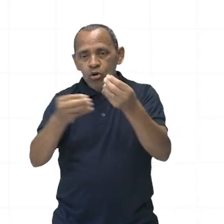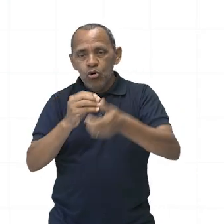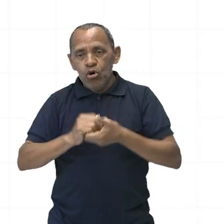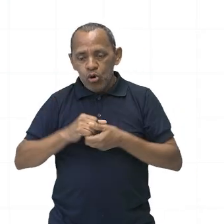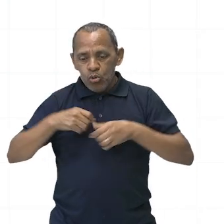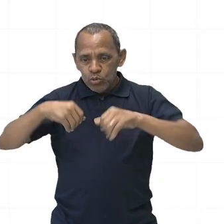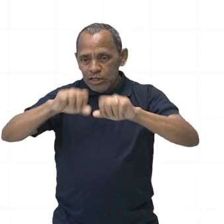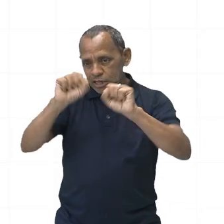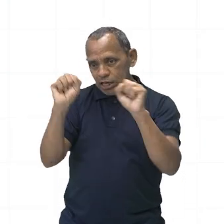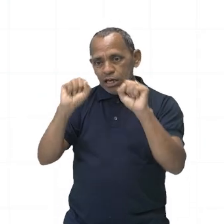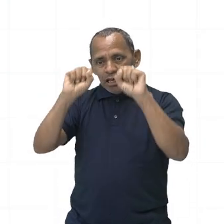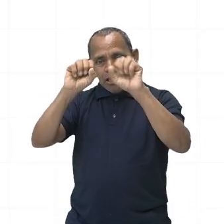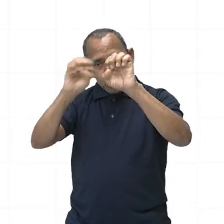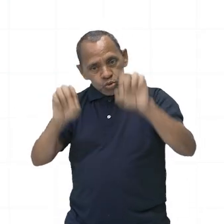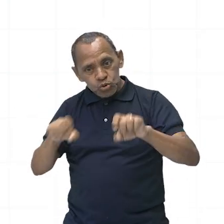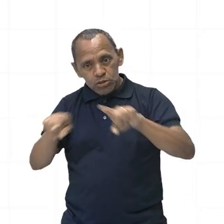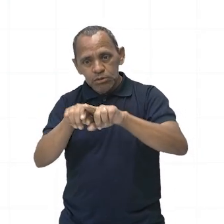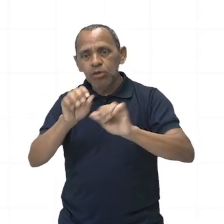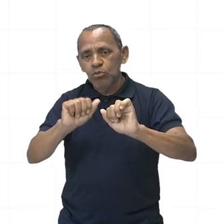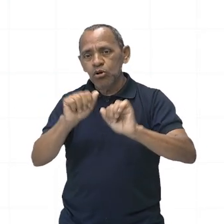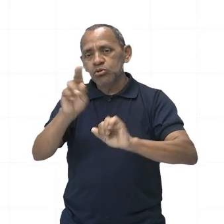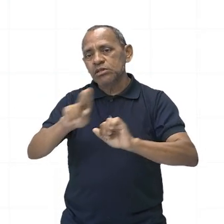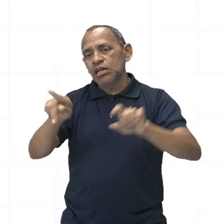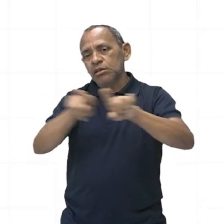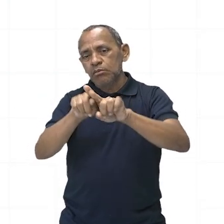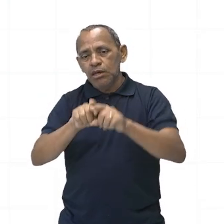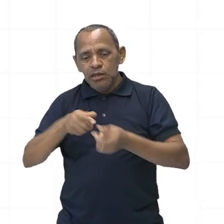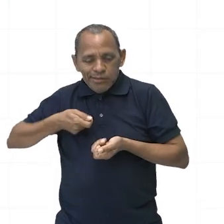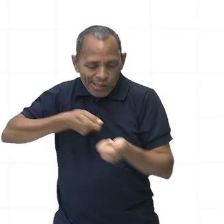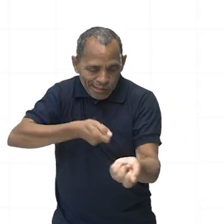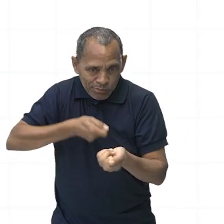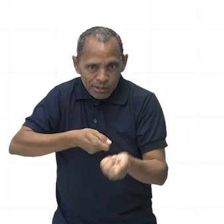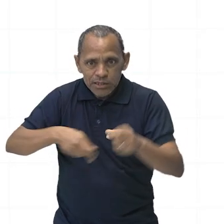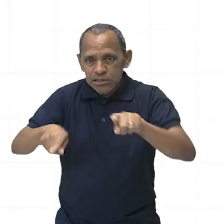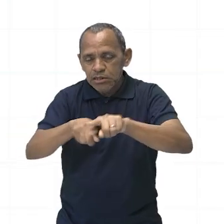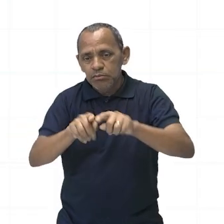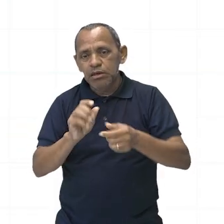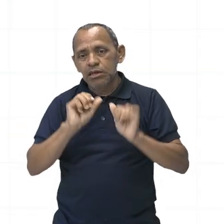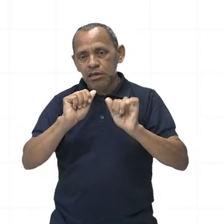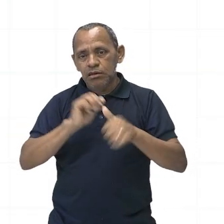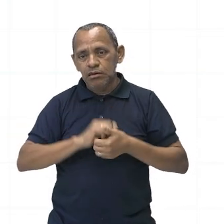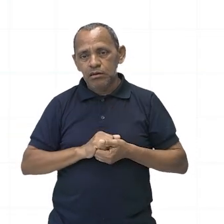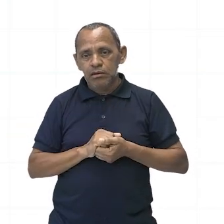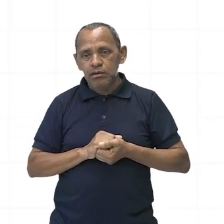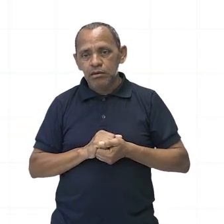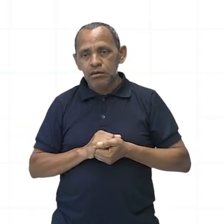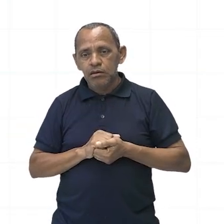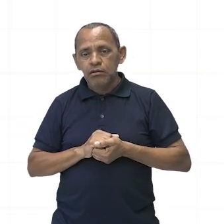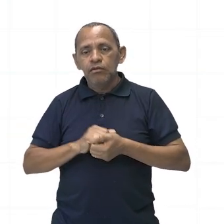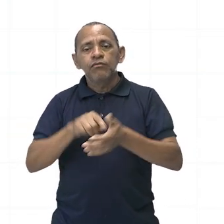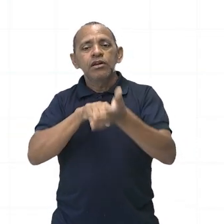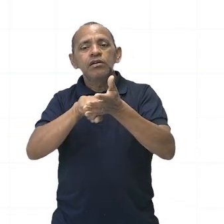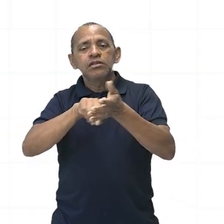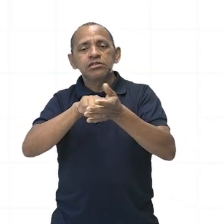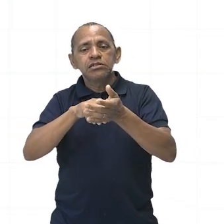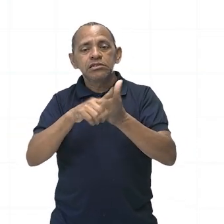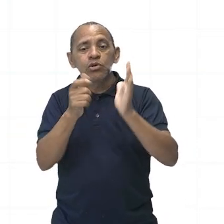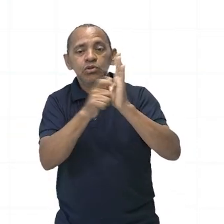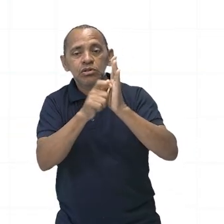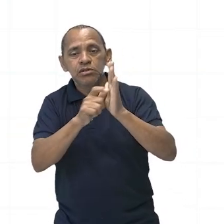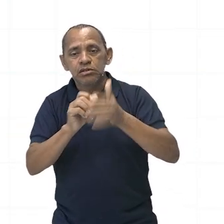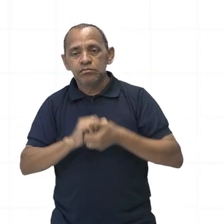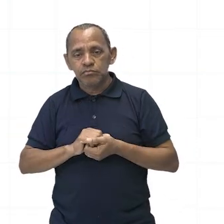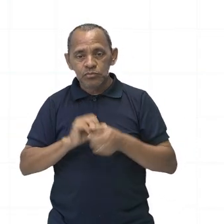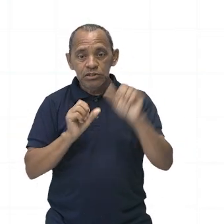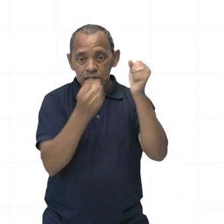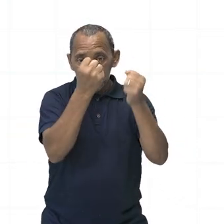gammagrafia. Também pode ser utilizado na limpeza e também na construção de sensores. Na limpeza, por